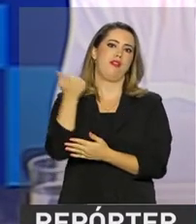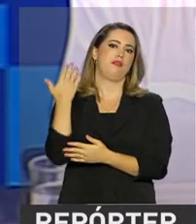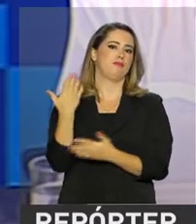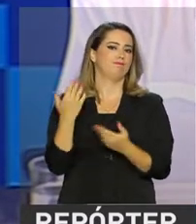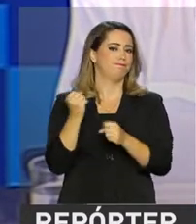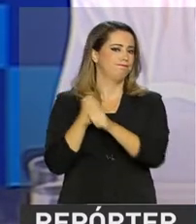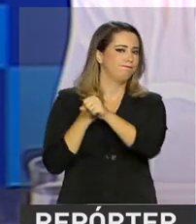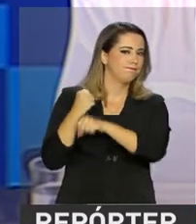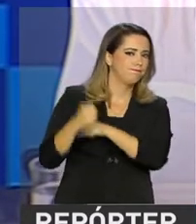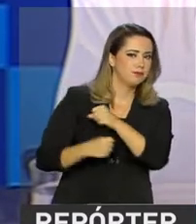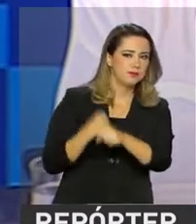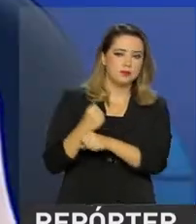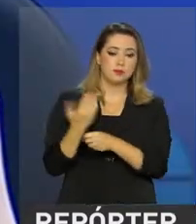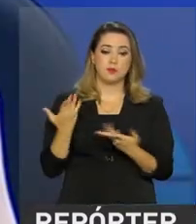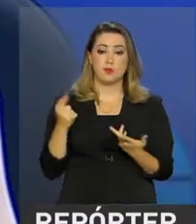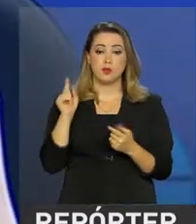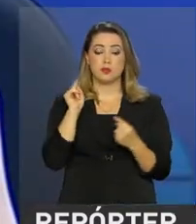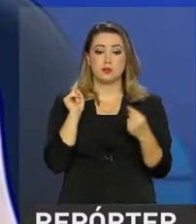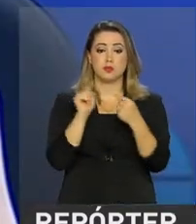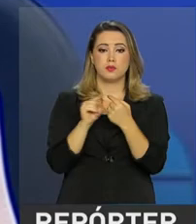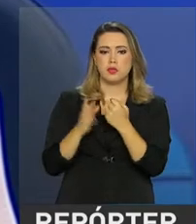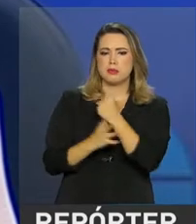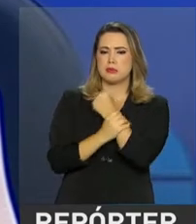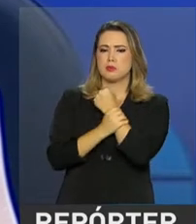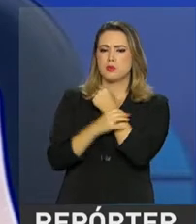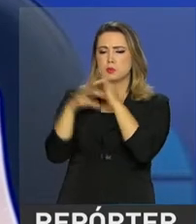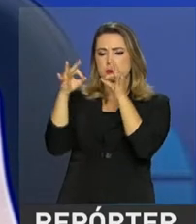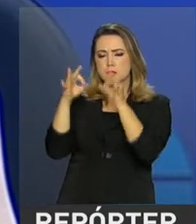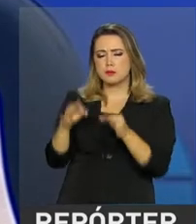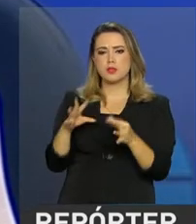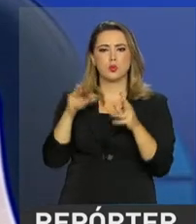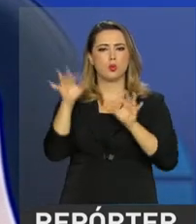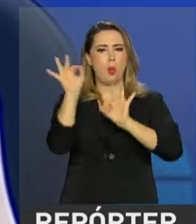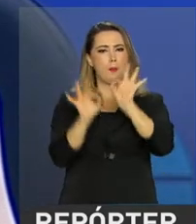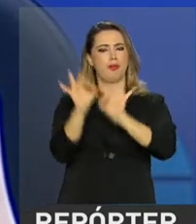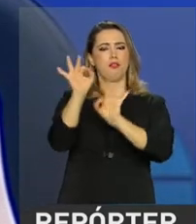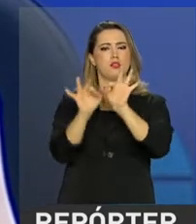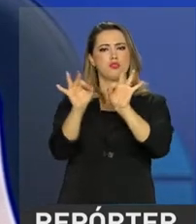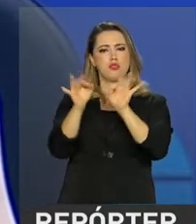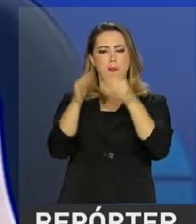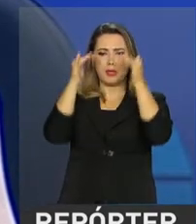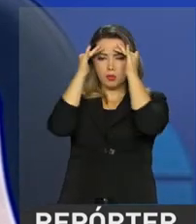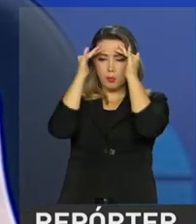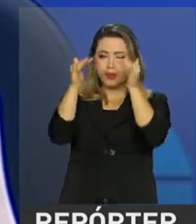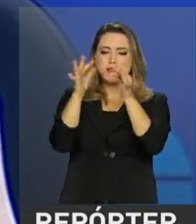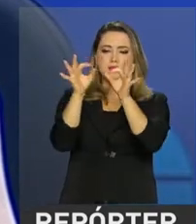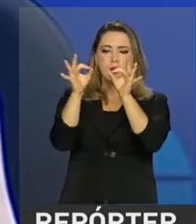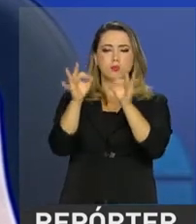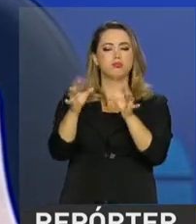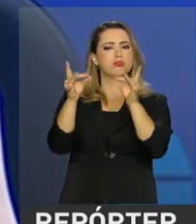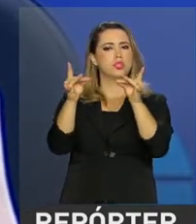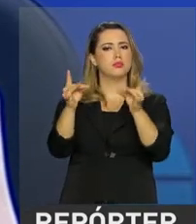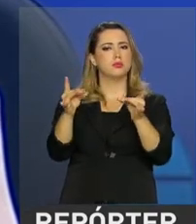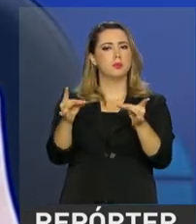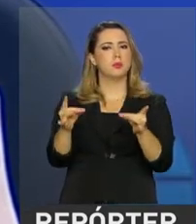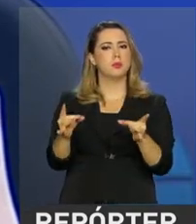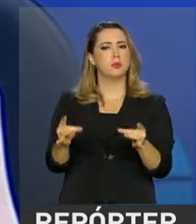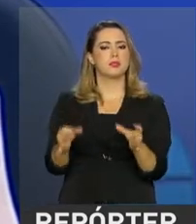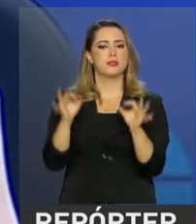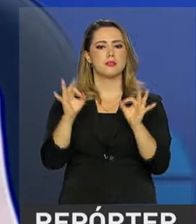últimos anos, do ponto de vista de segurança. Todo o planejamento seguiu à risca a sua